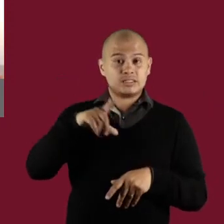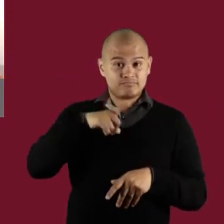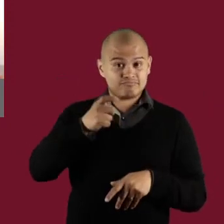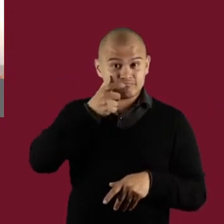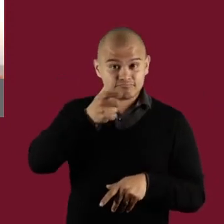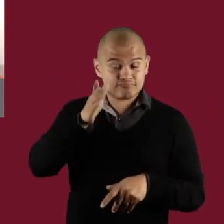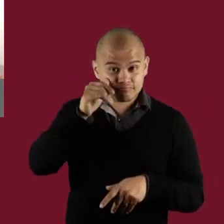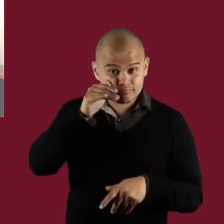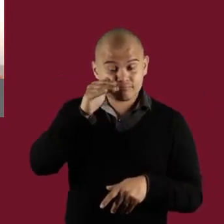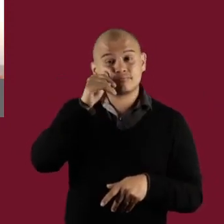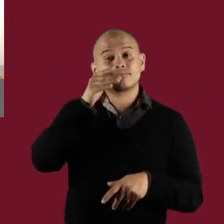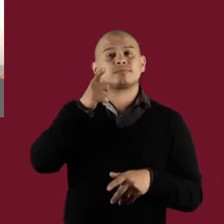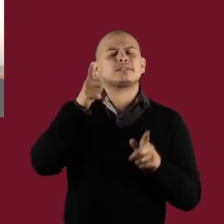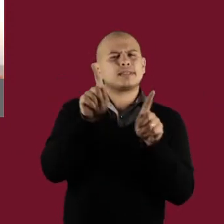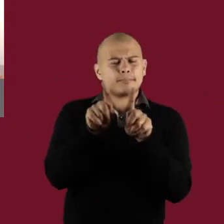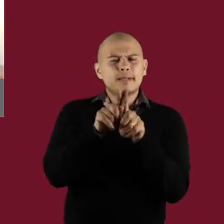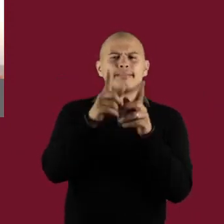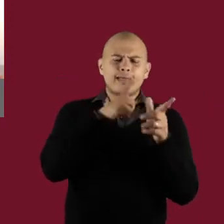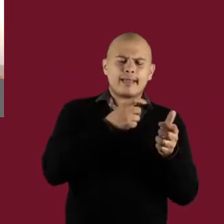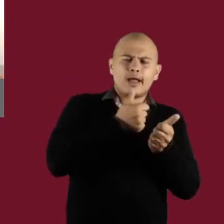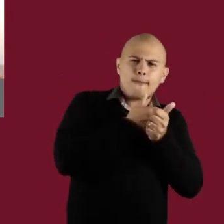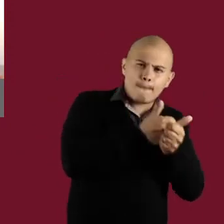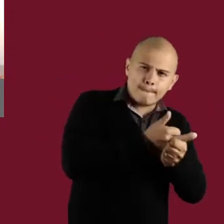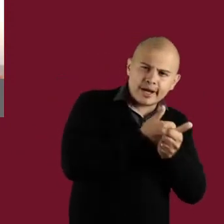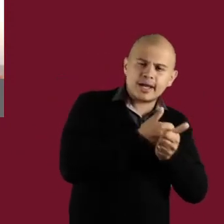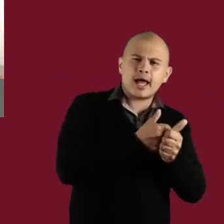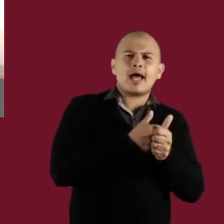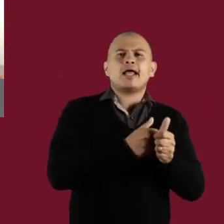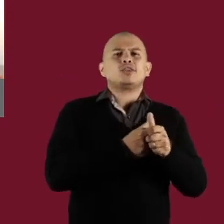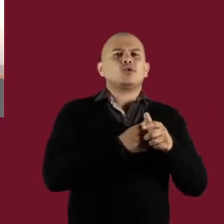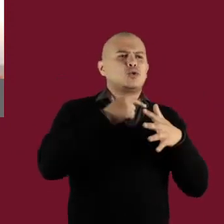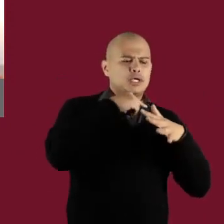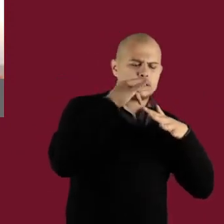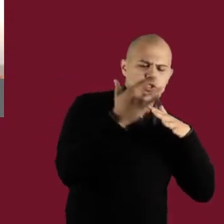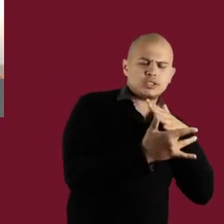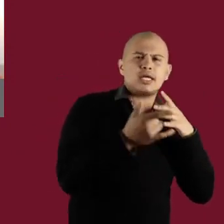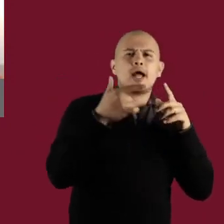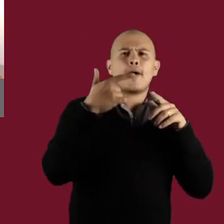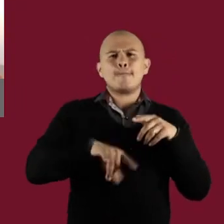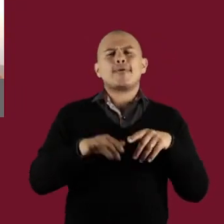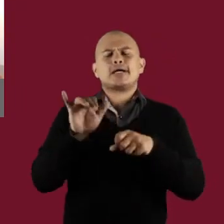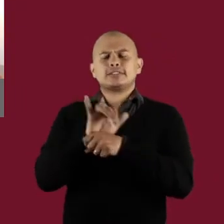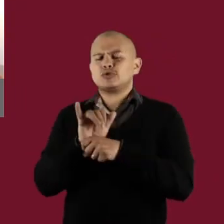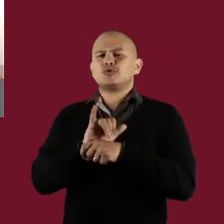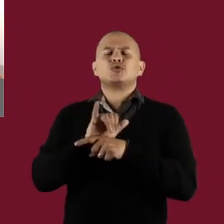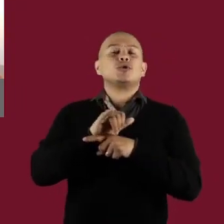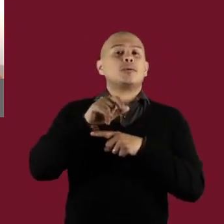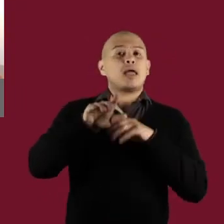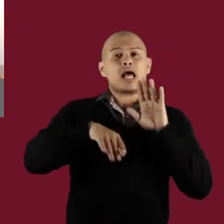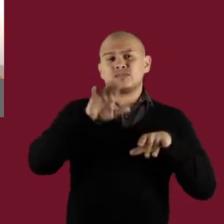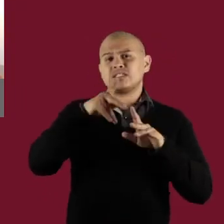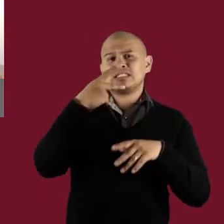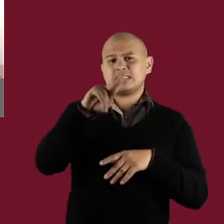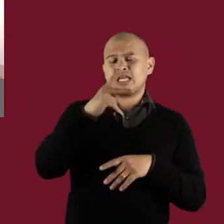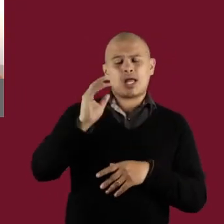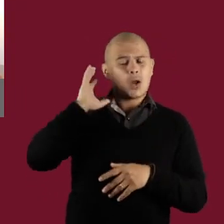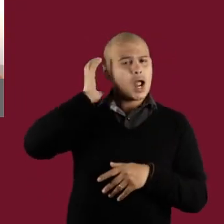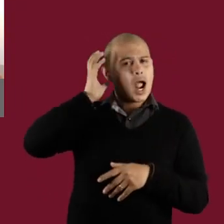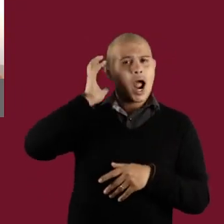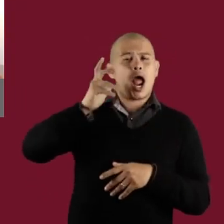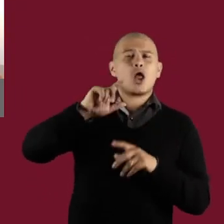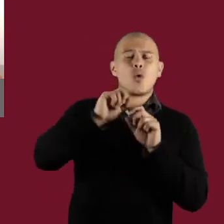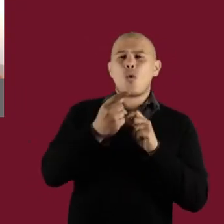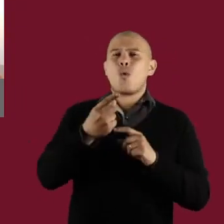acompanhado no Twitter, tem nos acompanhado na página, tem nos acompanhado, inclusive, da sua própria rádio local ou TV